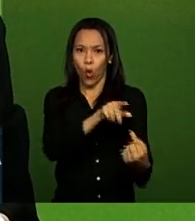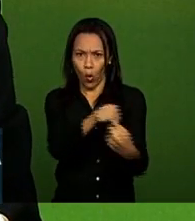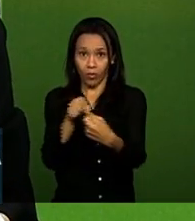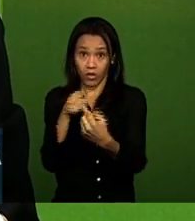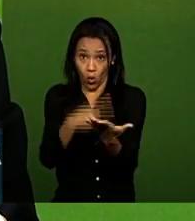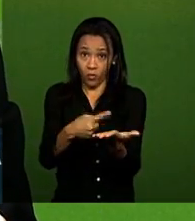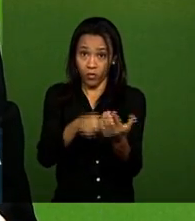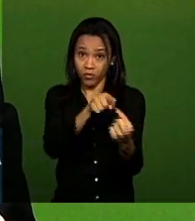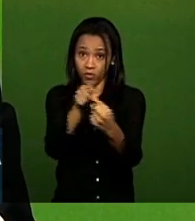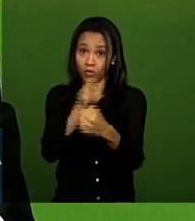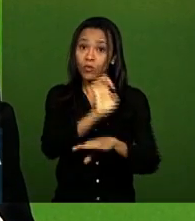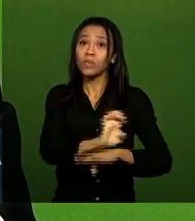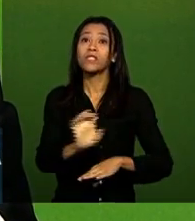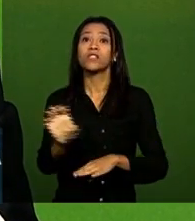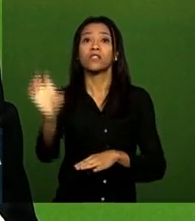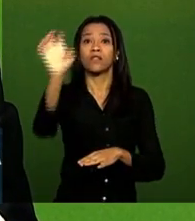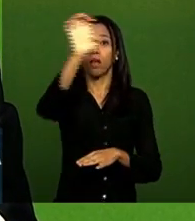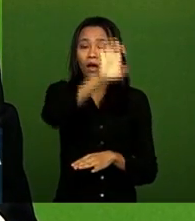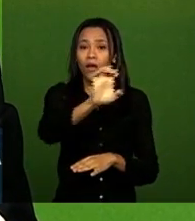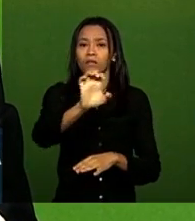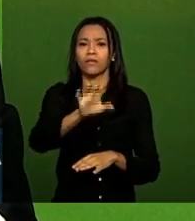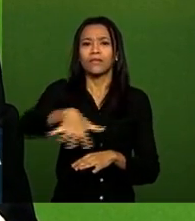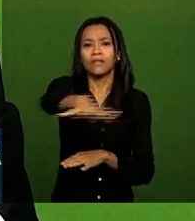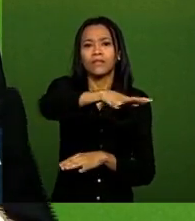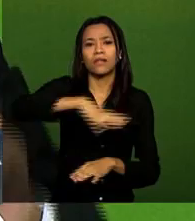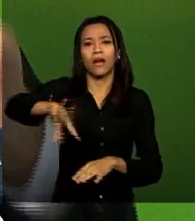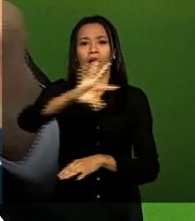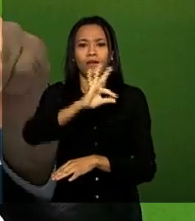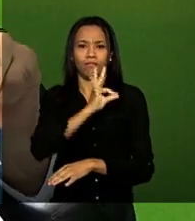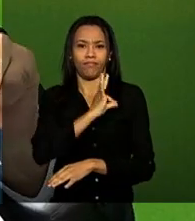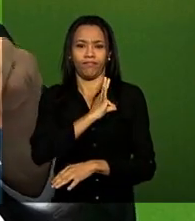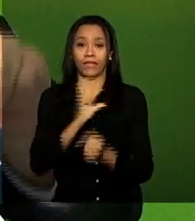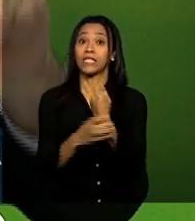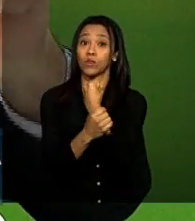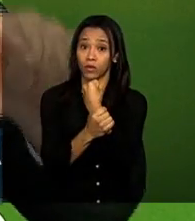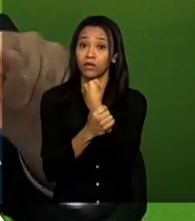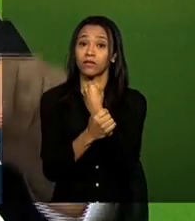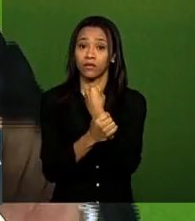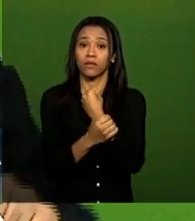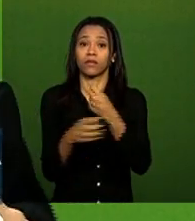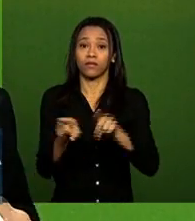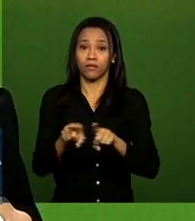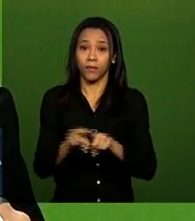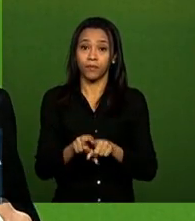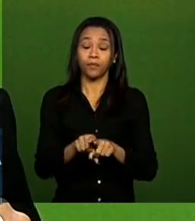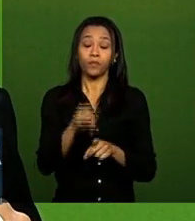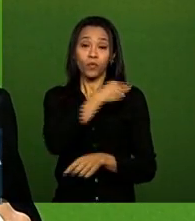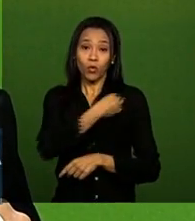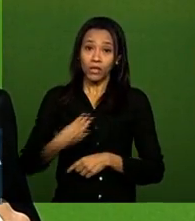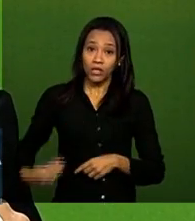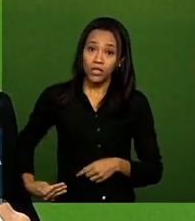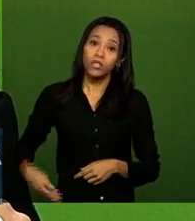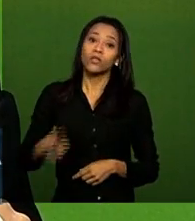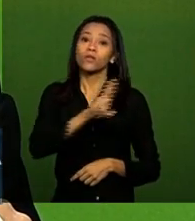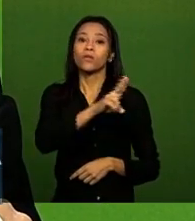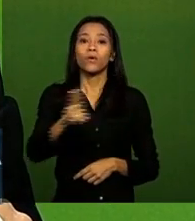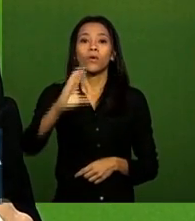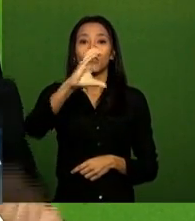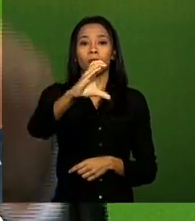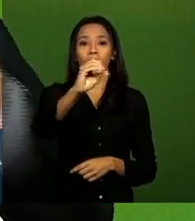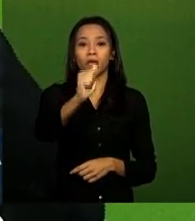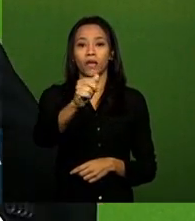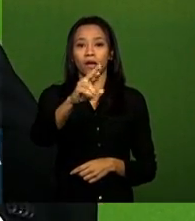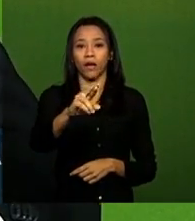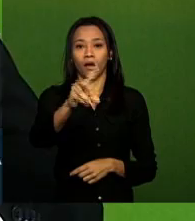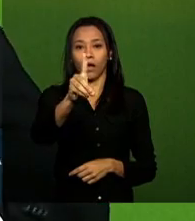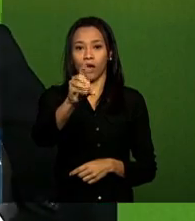de Segurança Pública eh Ministro Eduardo Cardoso está ultimando a proposta para melhorar